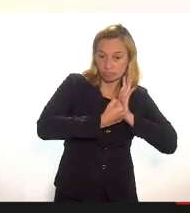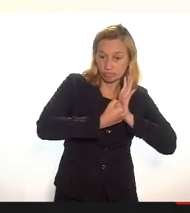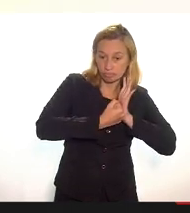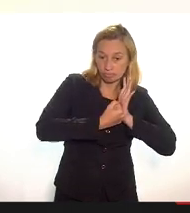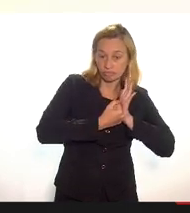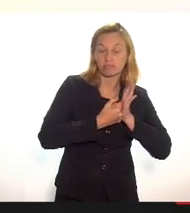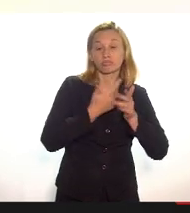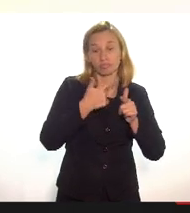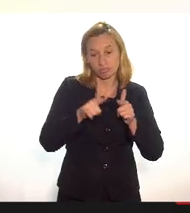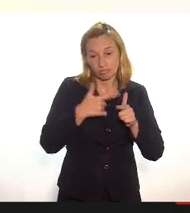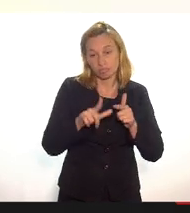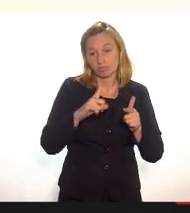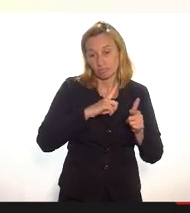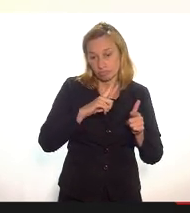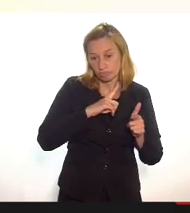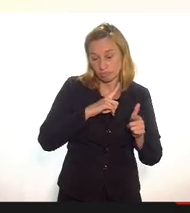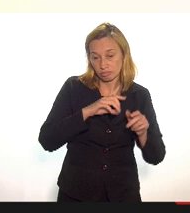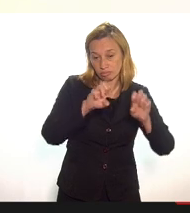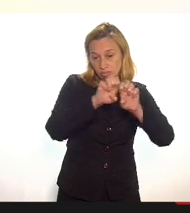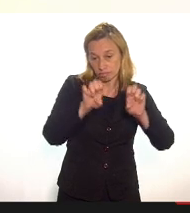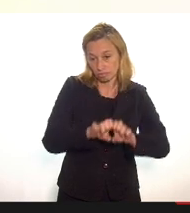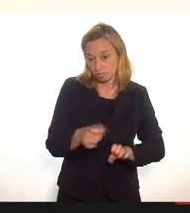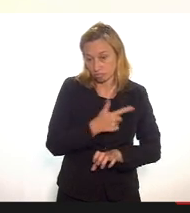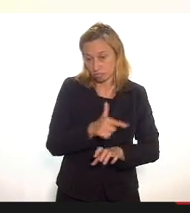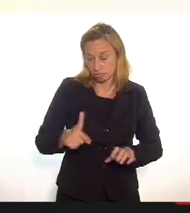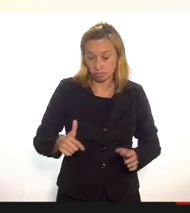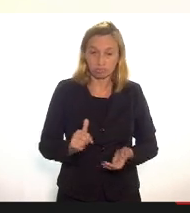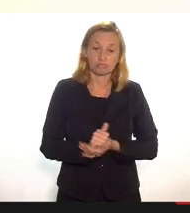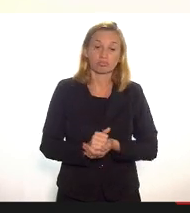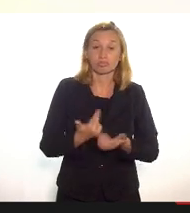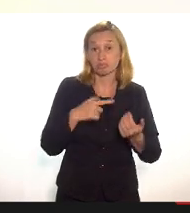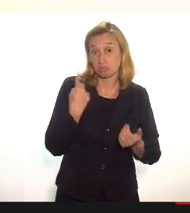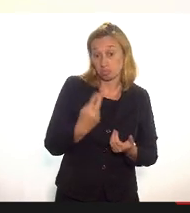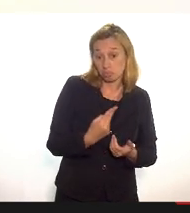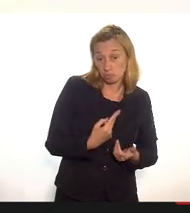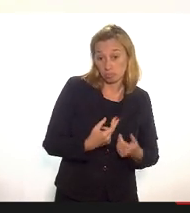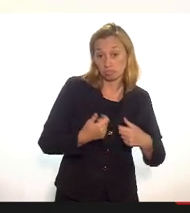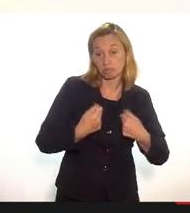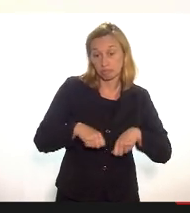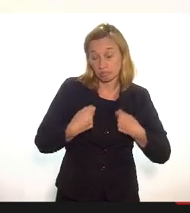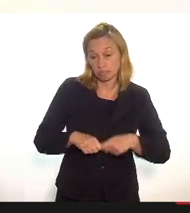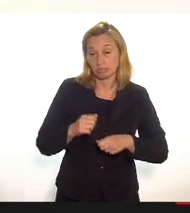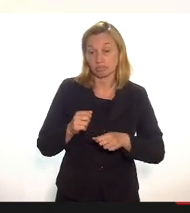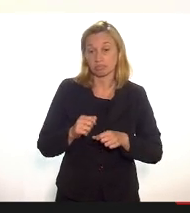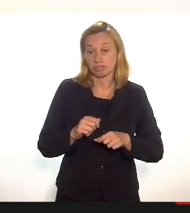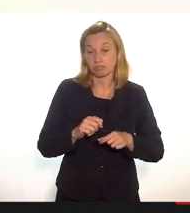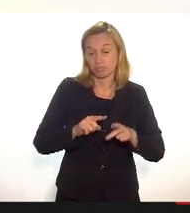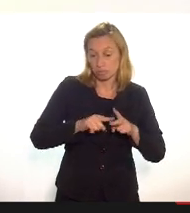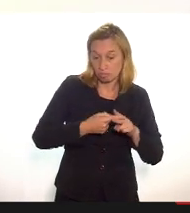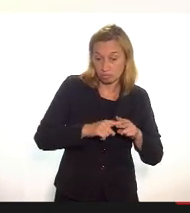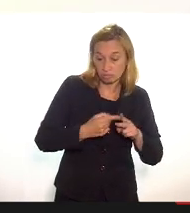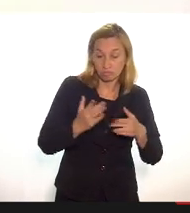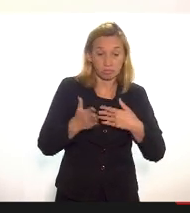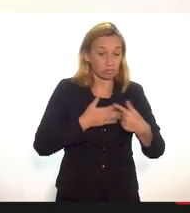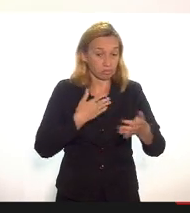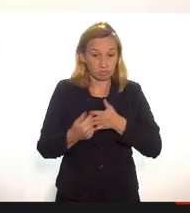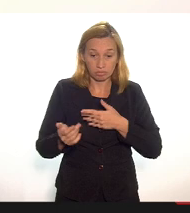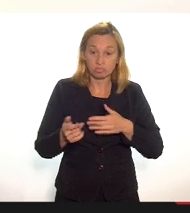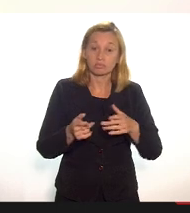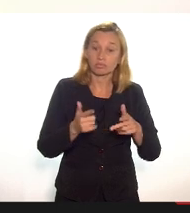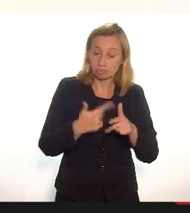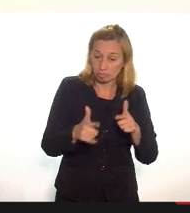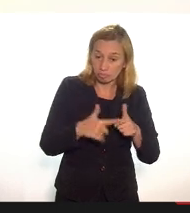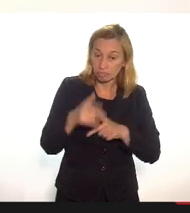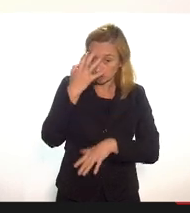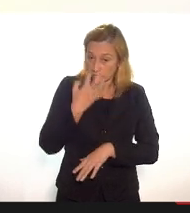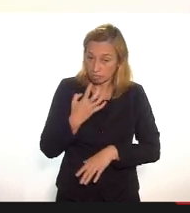algum problema de ou infraestrutura, ou precisam de, né, de obras, ou algum problema, algum impedimento grave que faz com